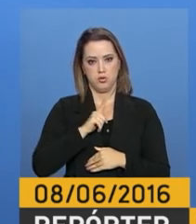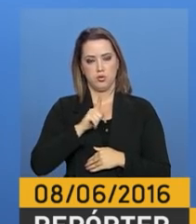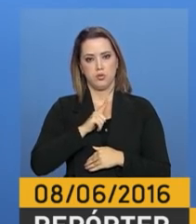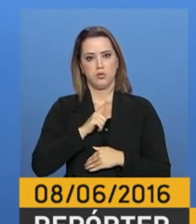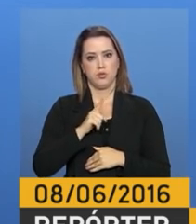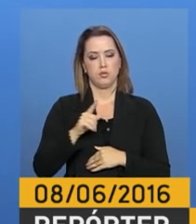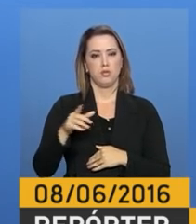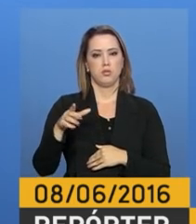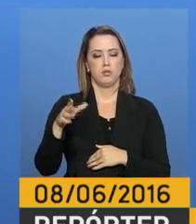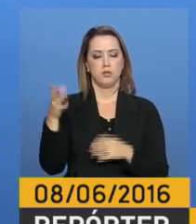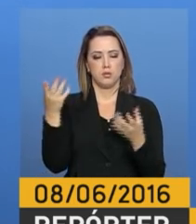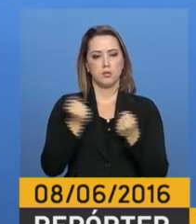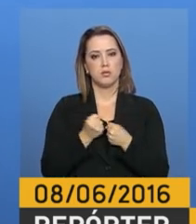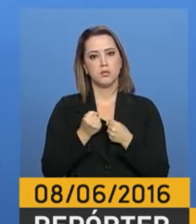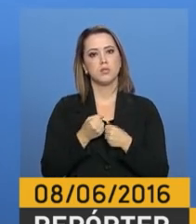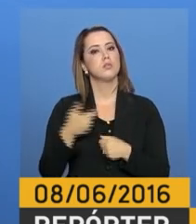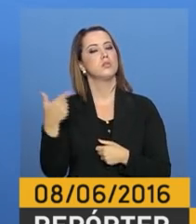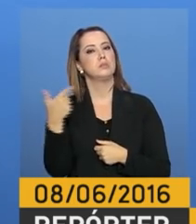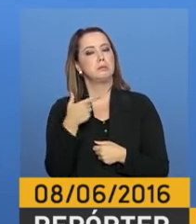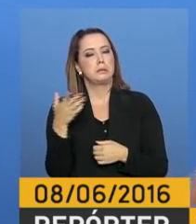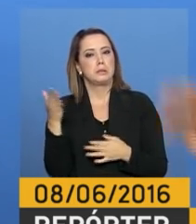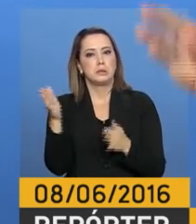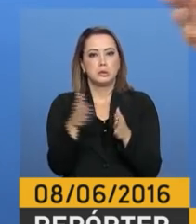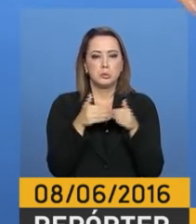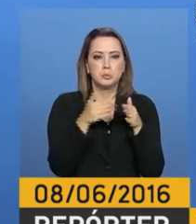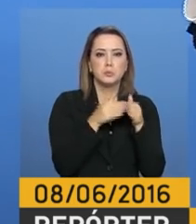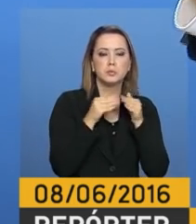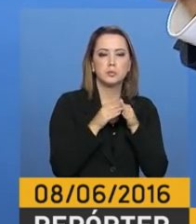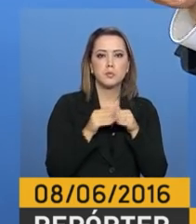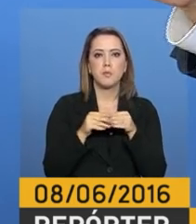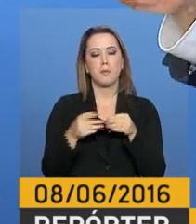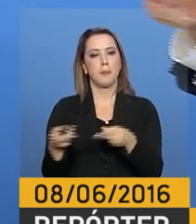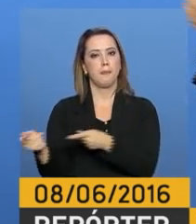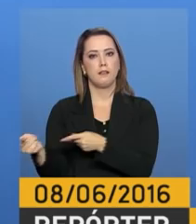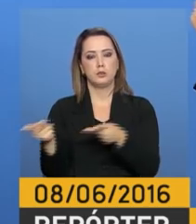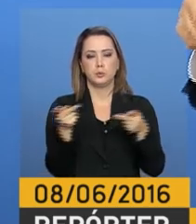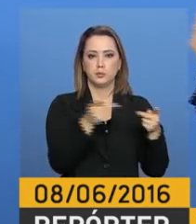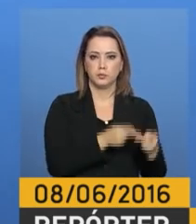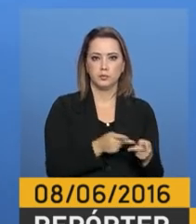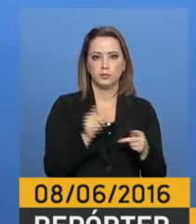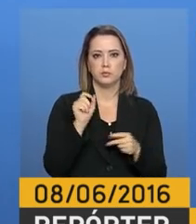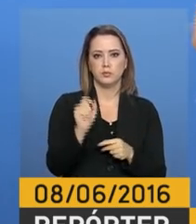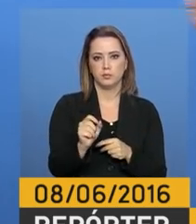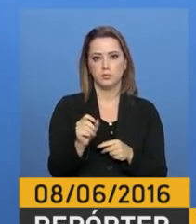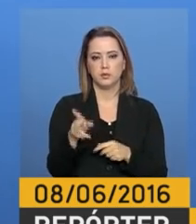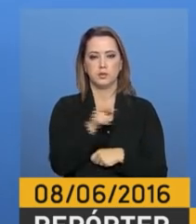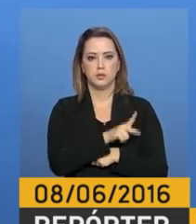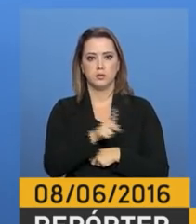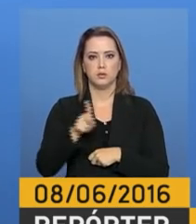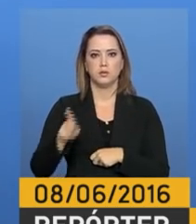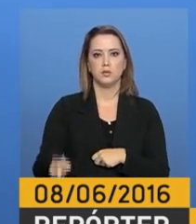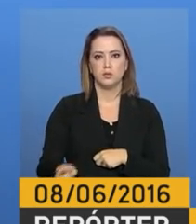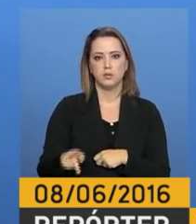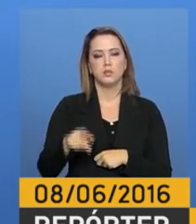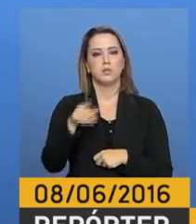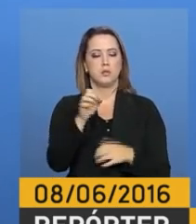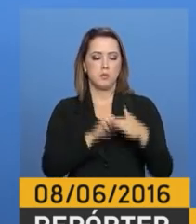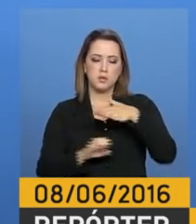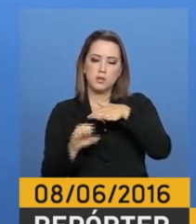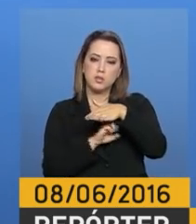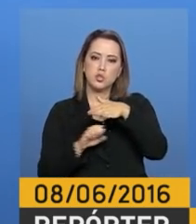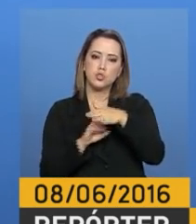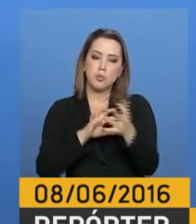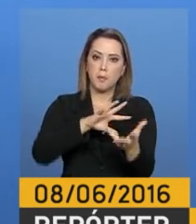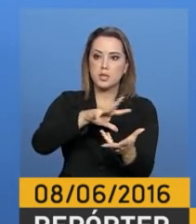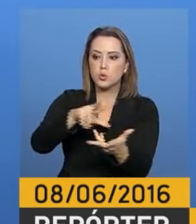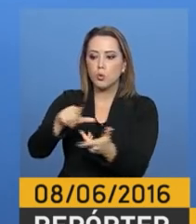número enorme de eh pedidos de visita de por exemplo eh e presidentes de empresas globais falam não